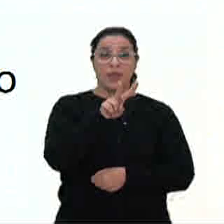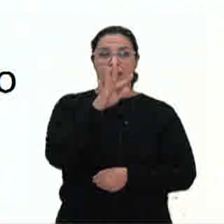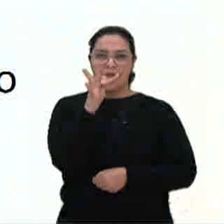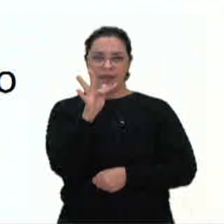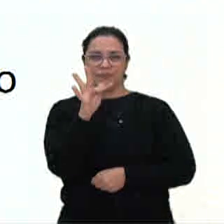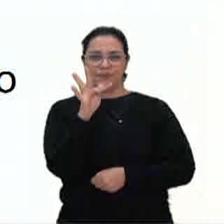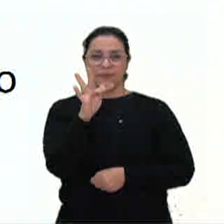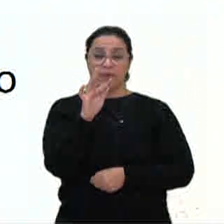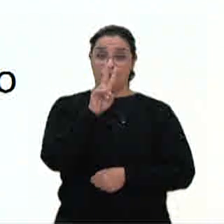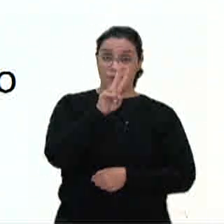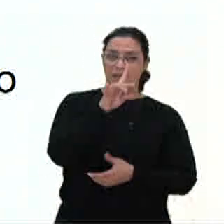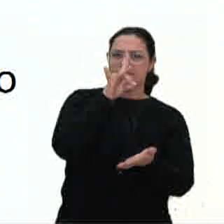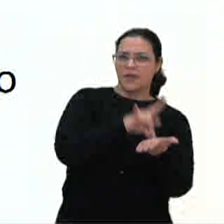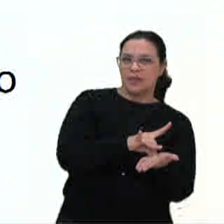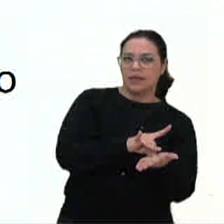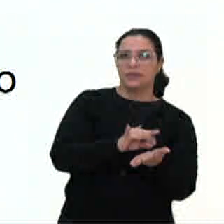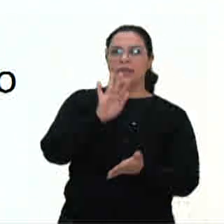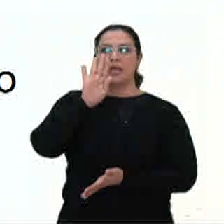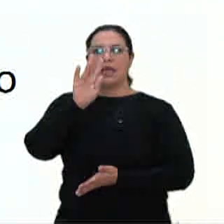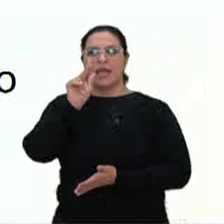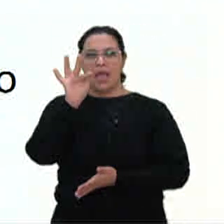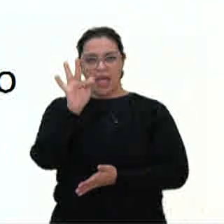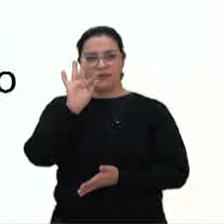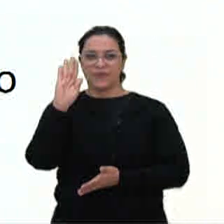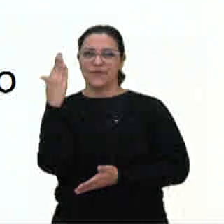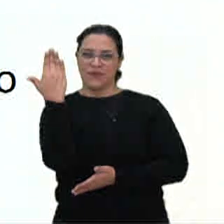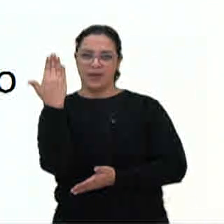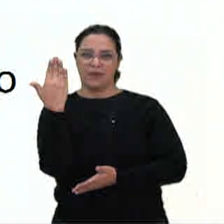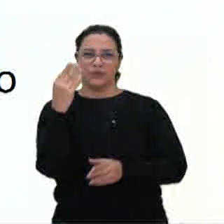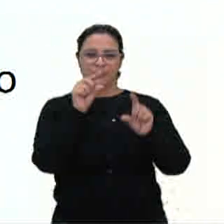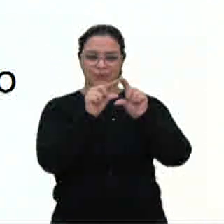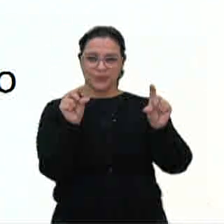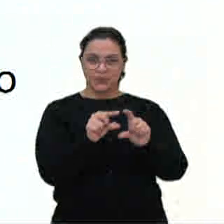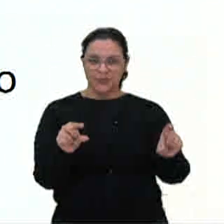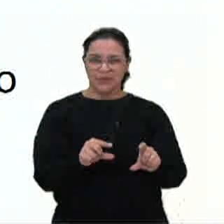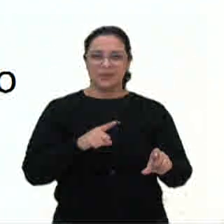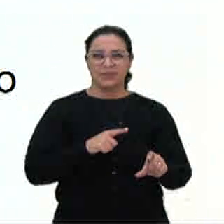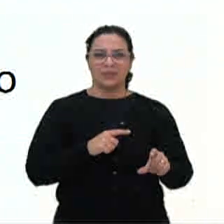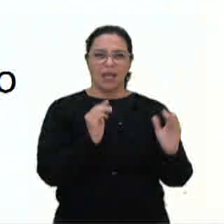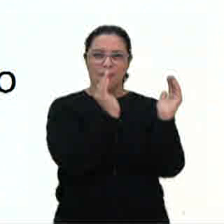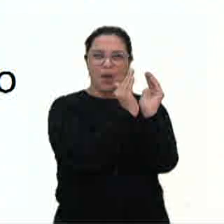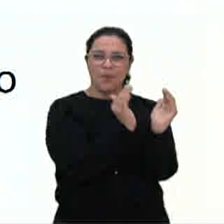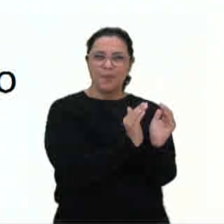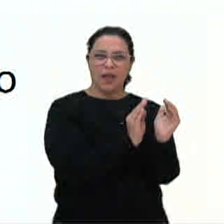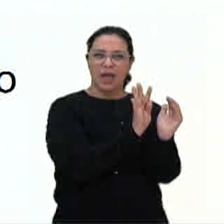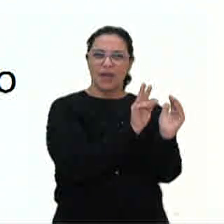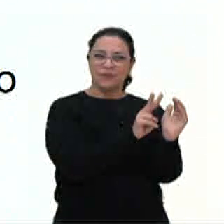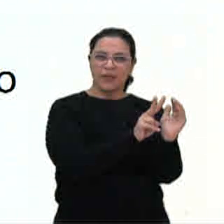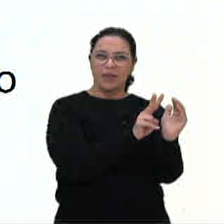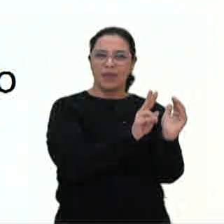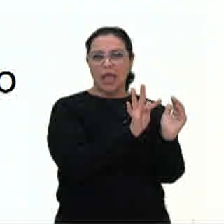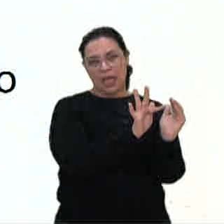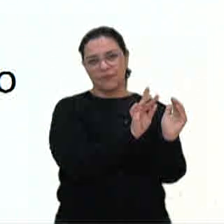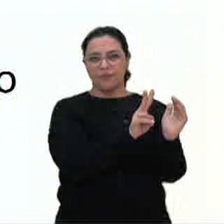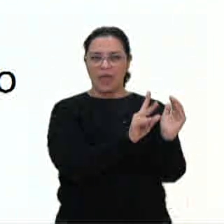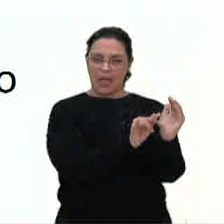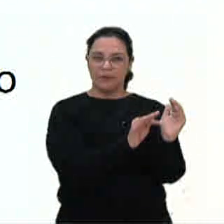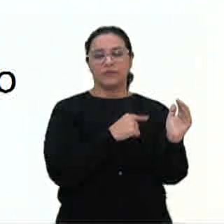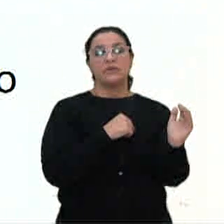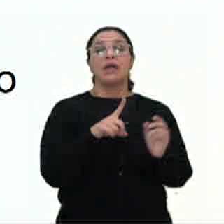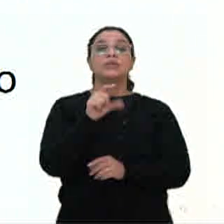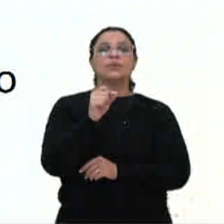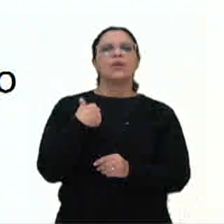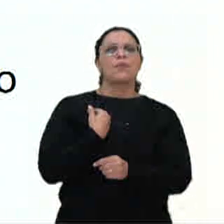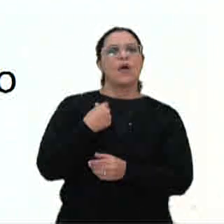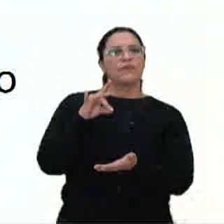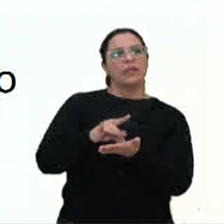VOF. V se considera verdadeiro, que está descrito aqui. F se considera falso, a partir do texto e do que nós falamos